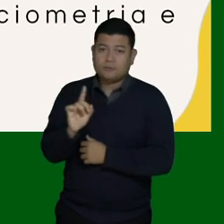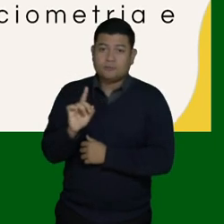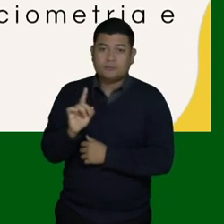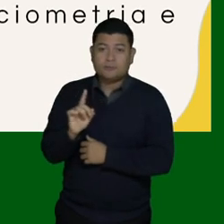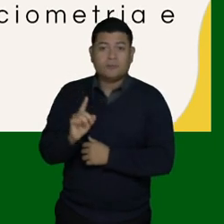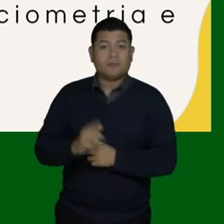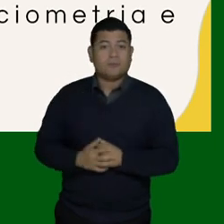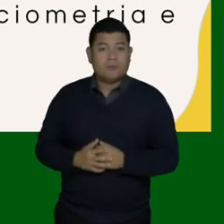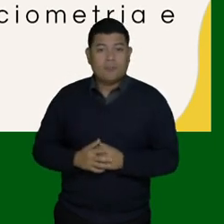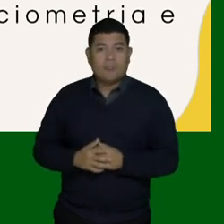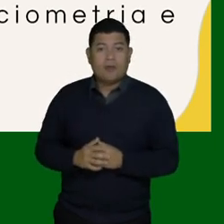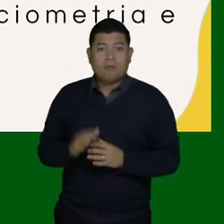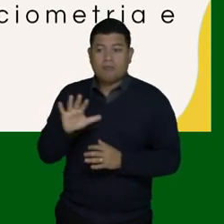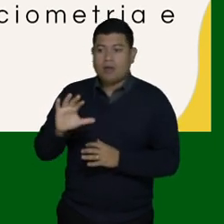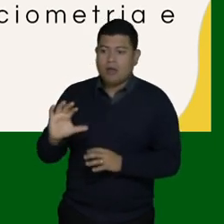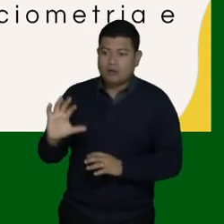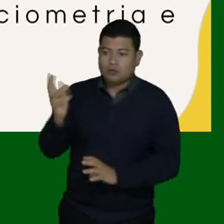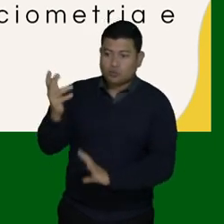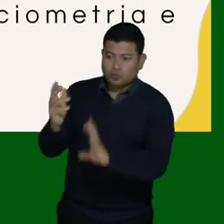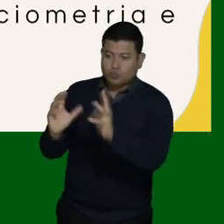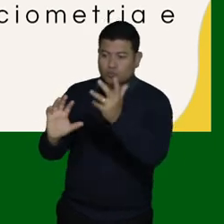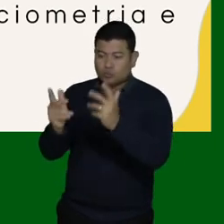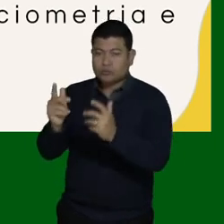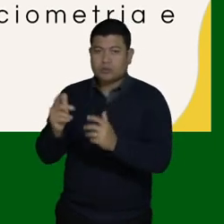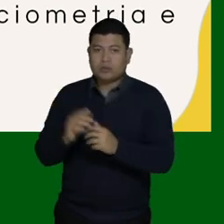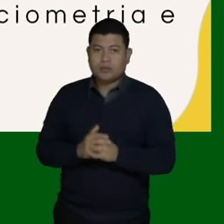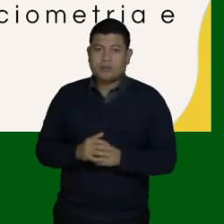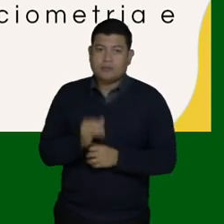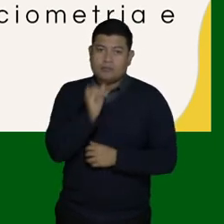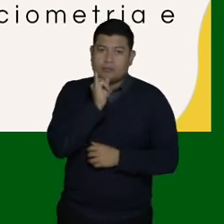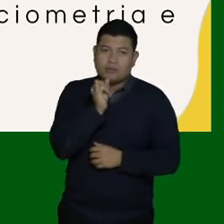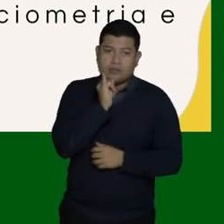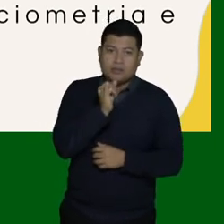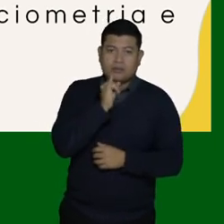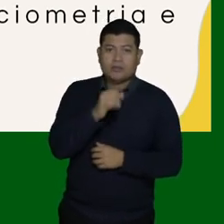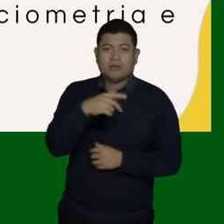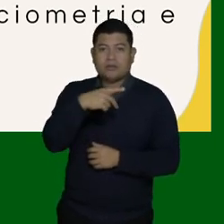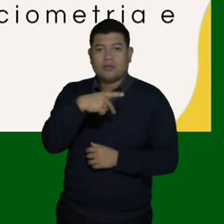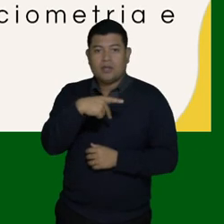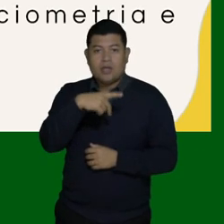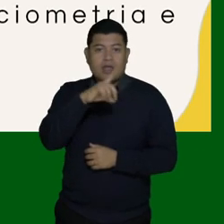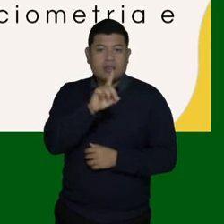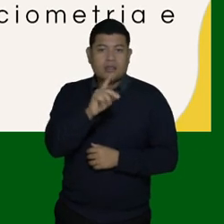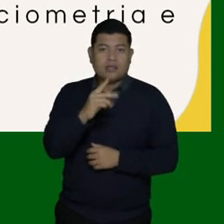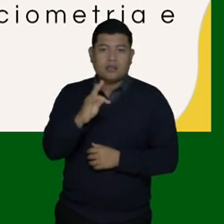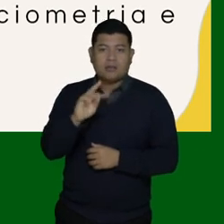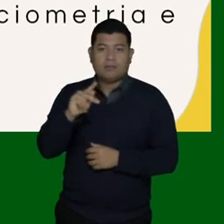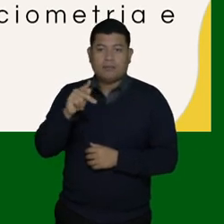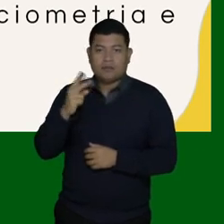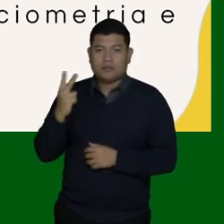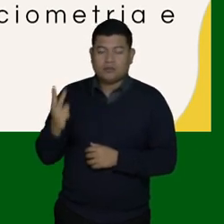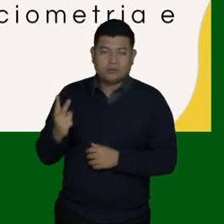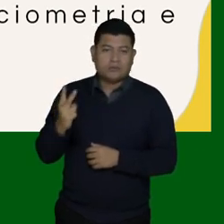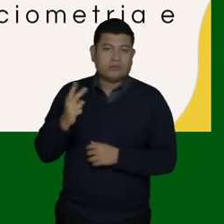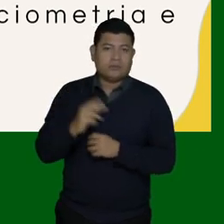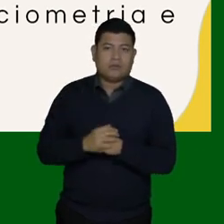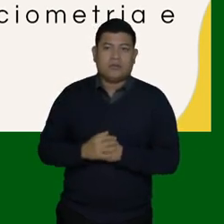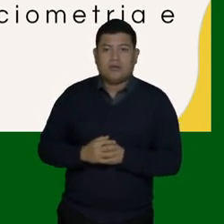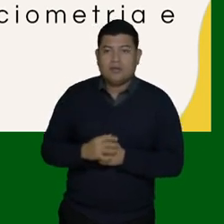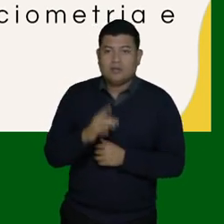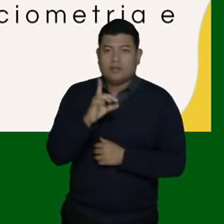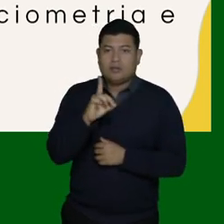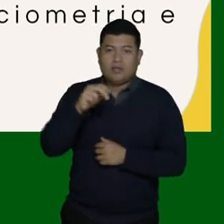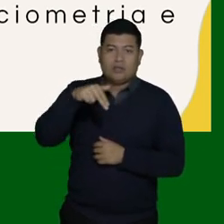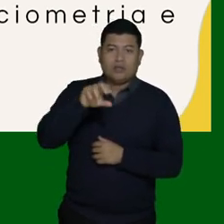vai surgindo então tem o dtvp 2 tem o deno e o denei tem a tarefa de fluência